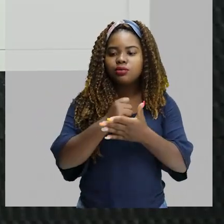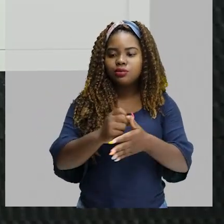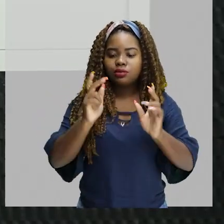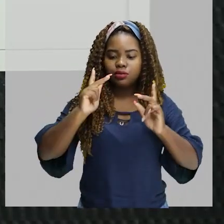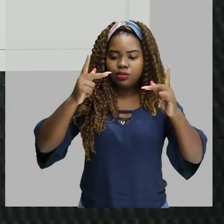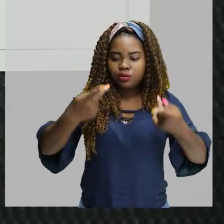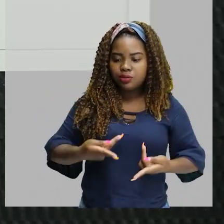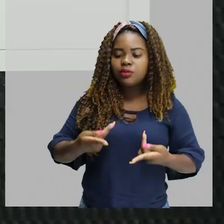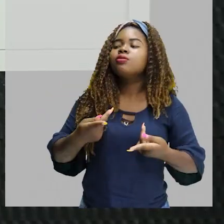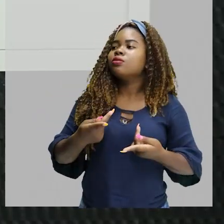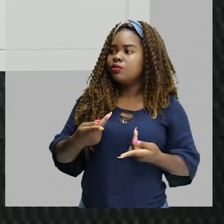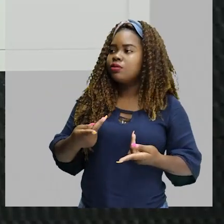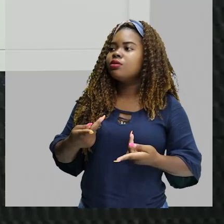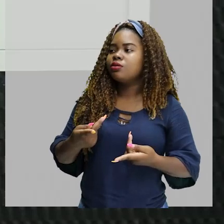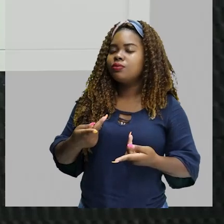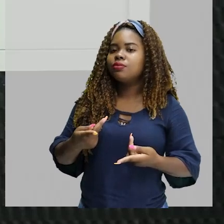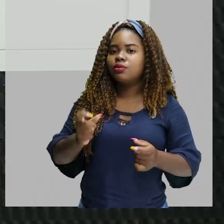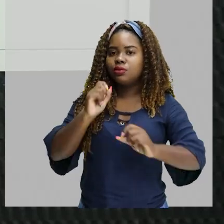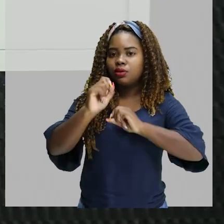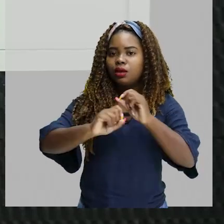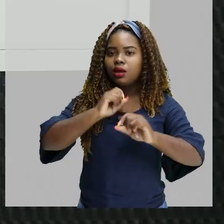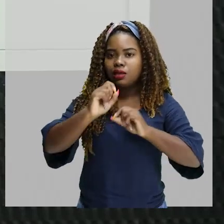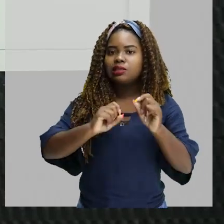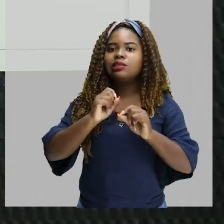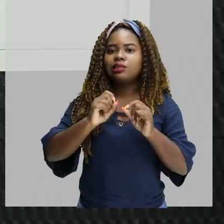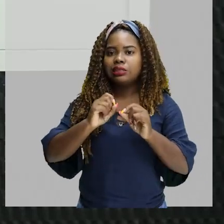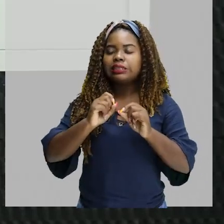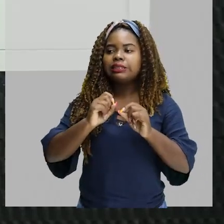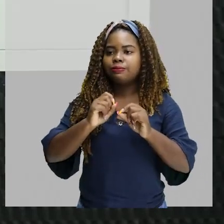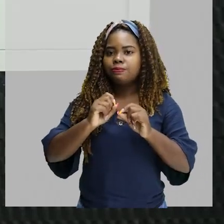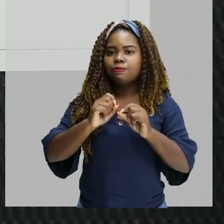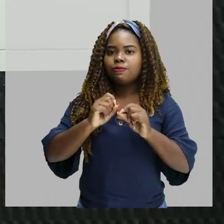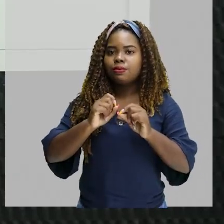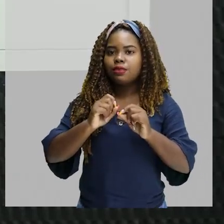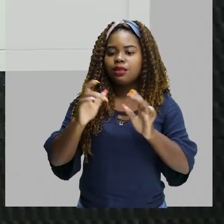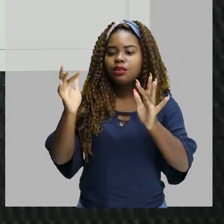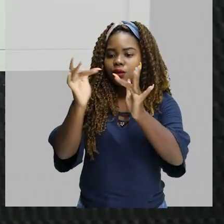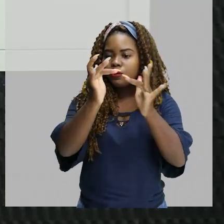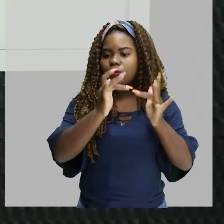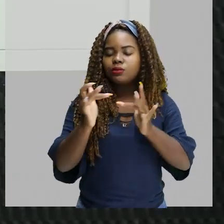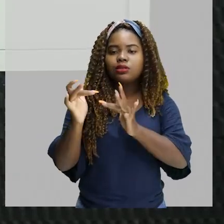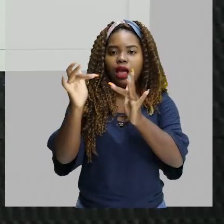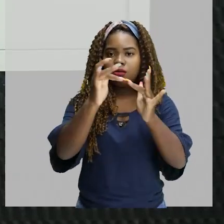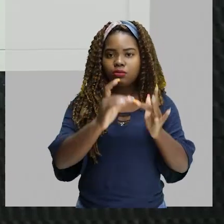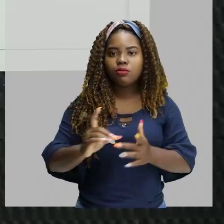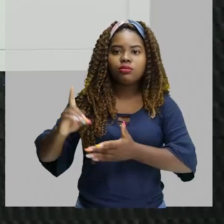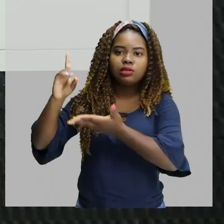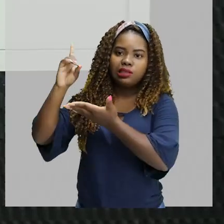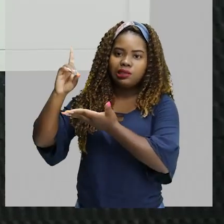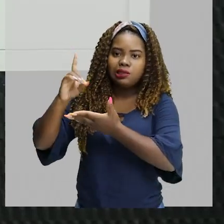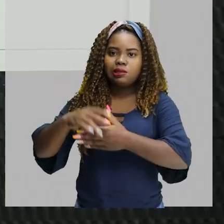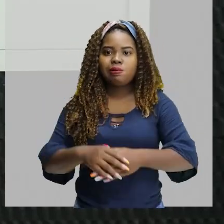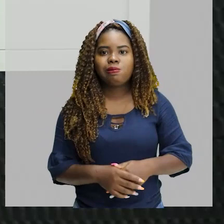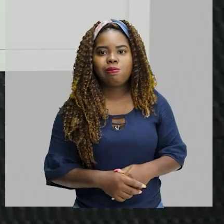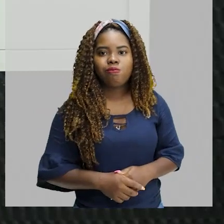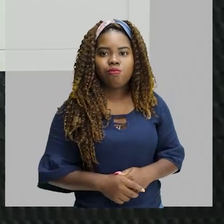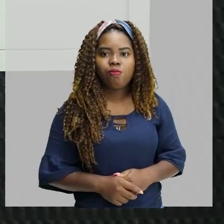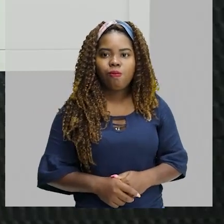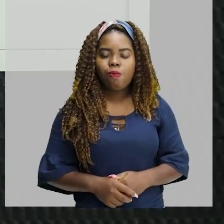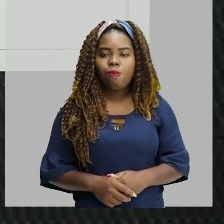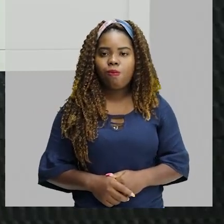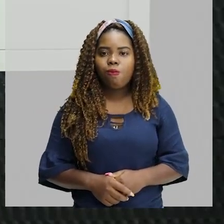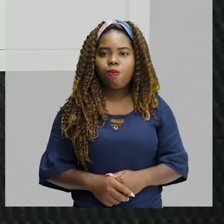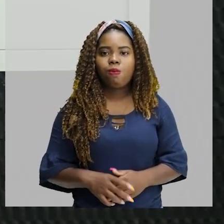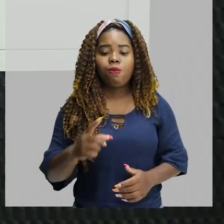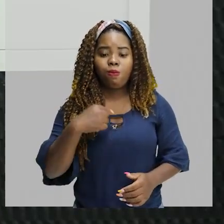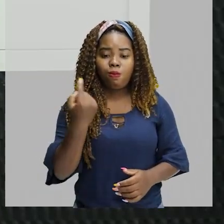presença de Deus. Ó, conduz o ser humano, obviamente, nós que somos